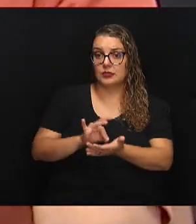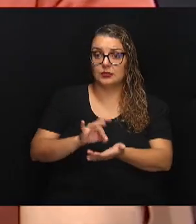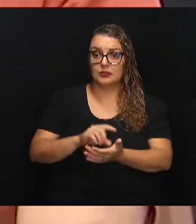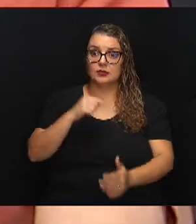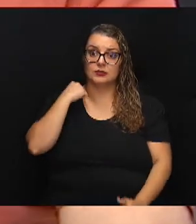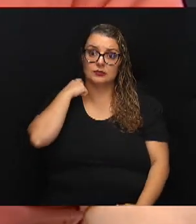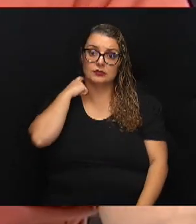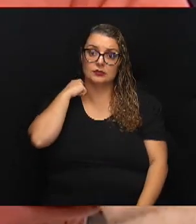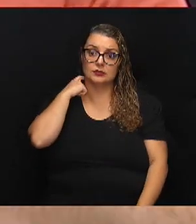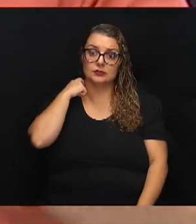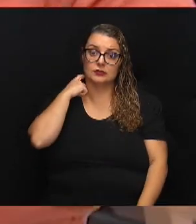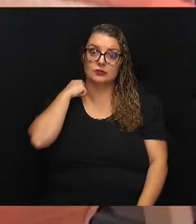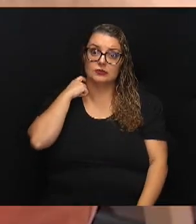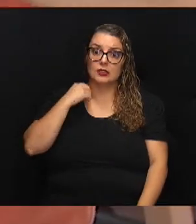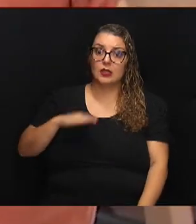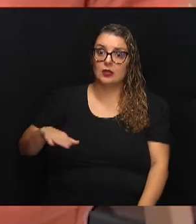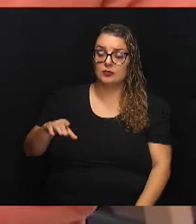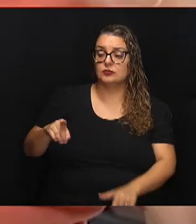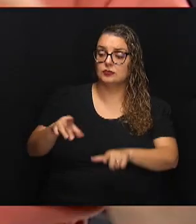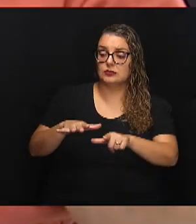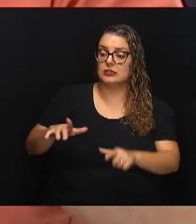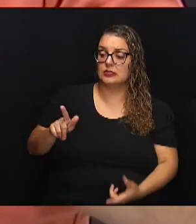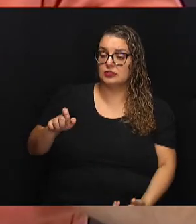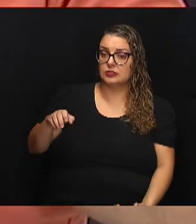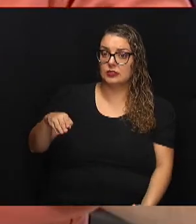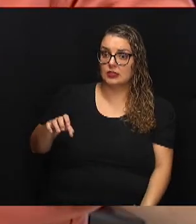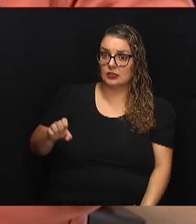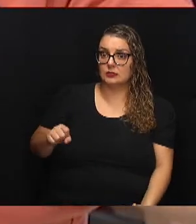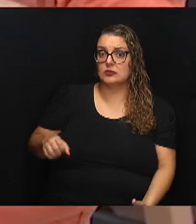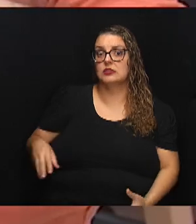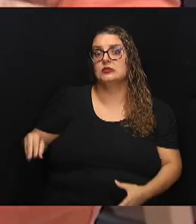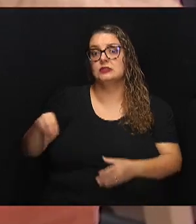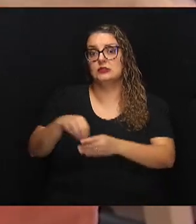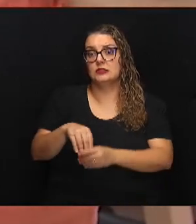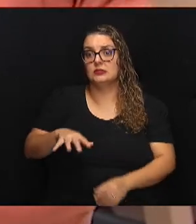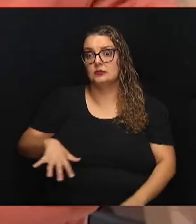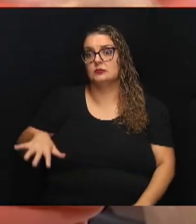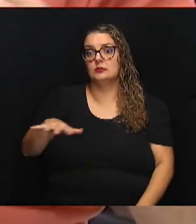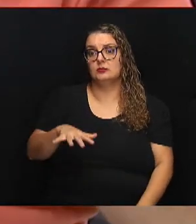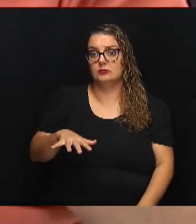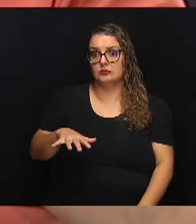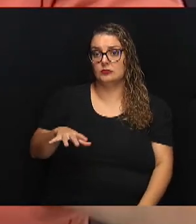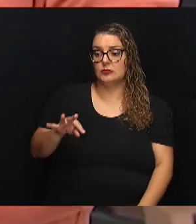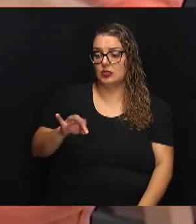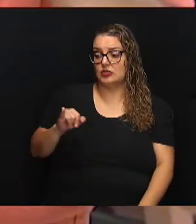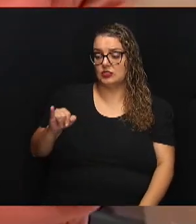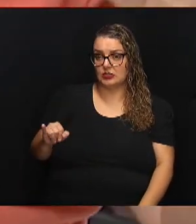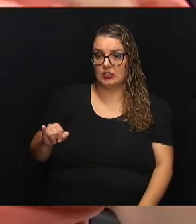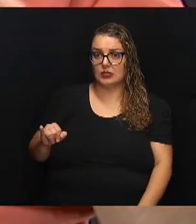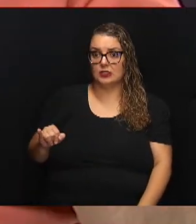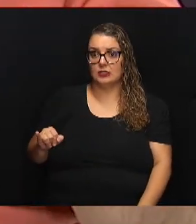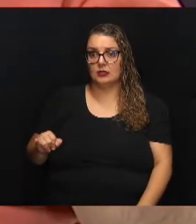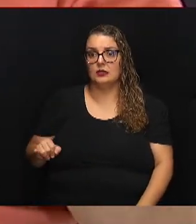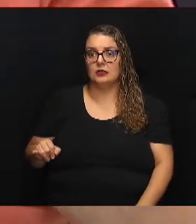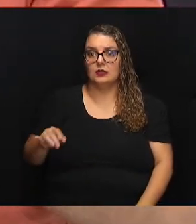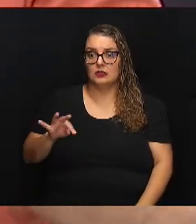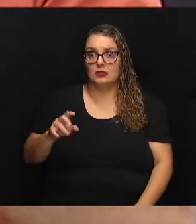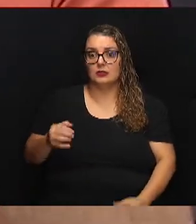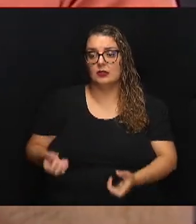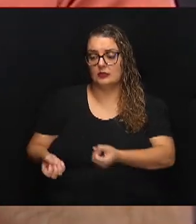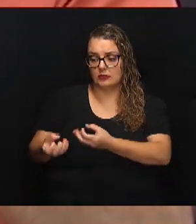área, a área do design de games, ela está inserida na área de TI, de tecnologia da informação